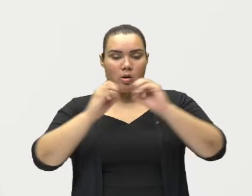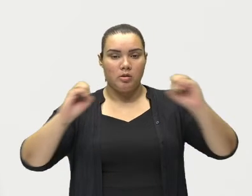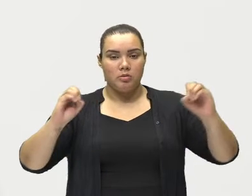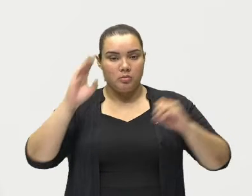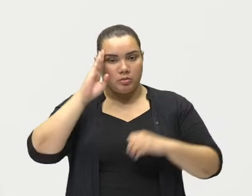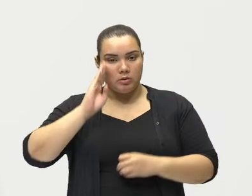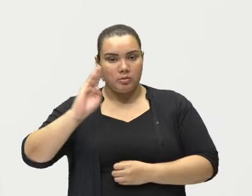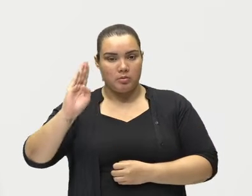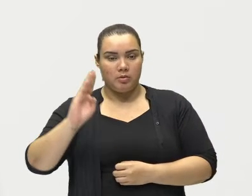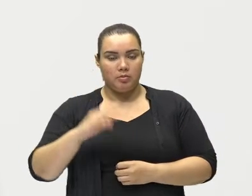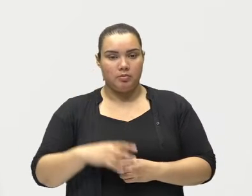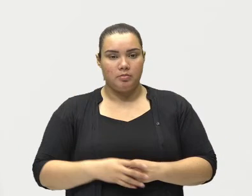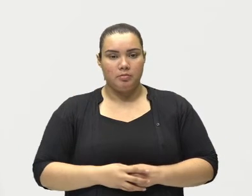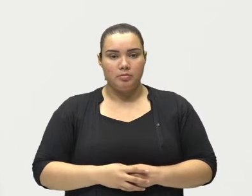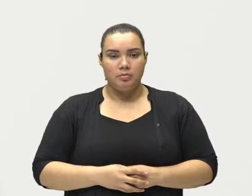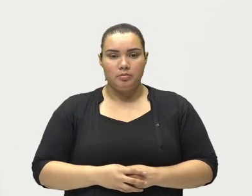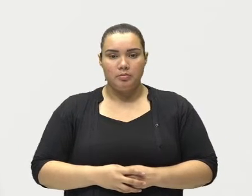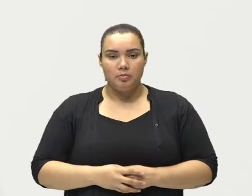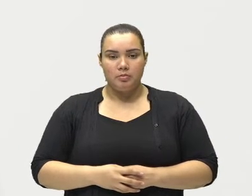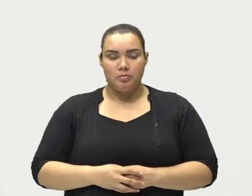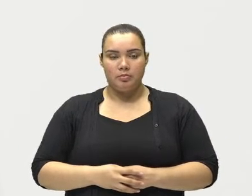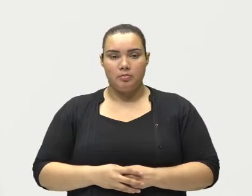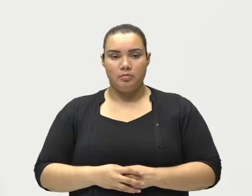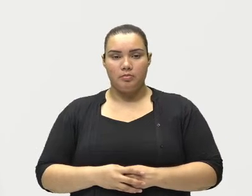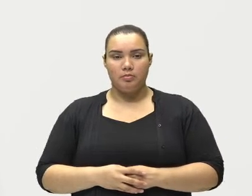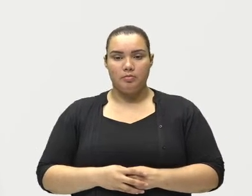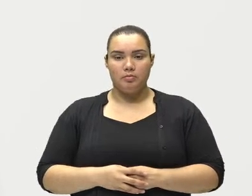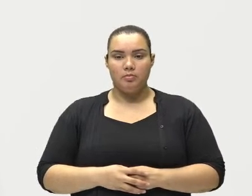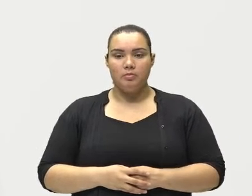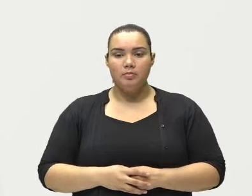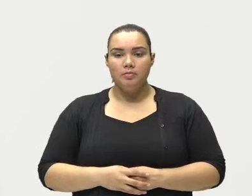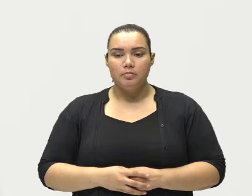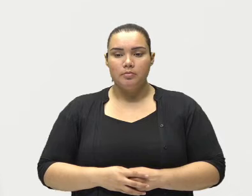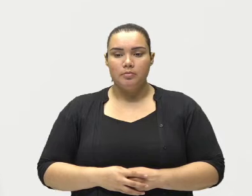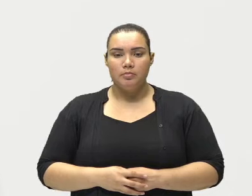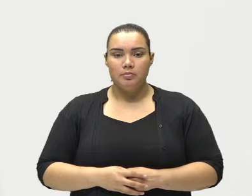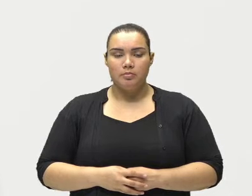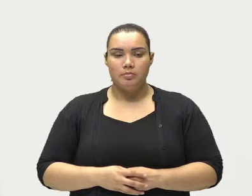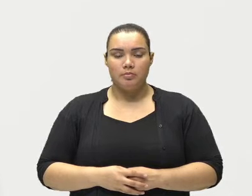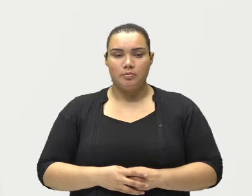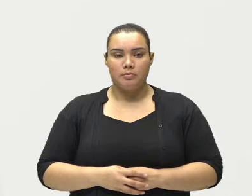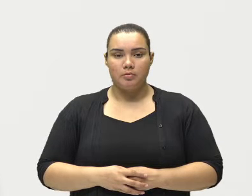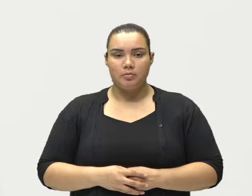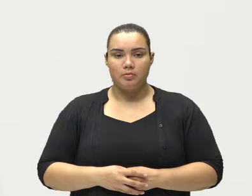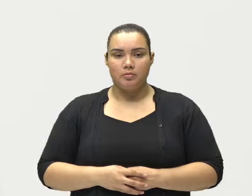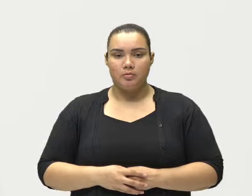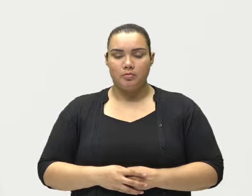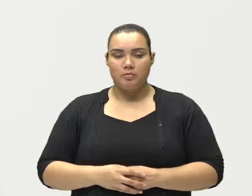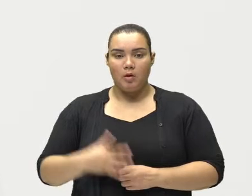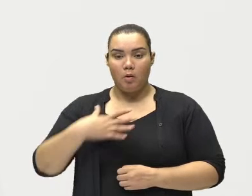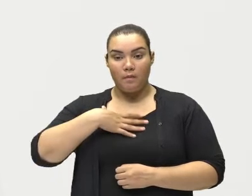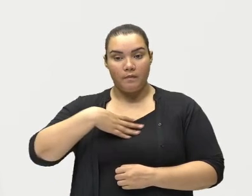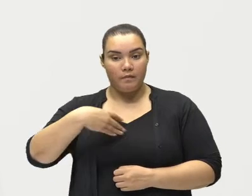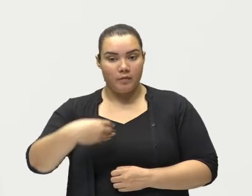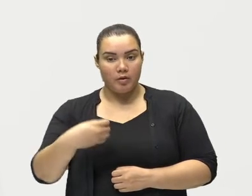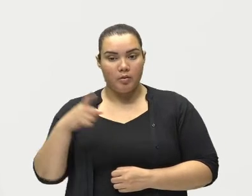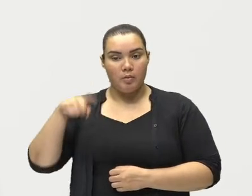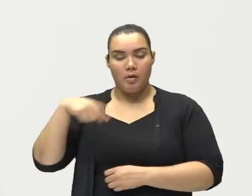principal. Tá aqui, ó. Oração principal. O filho era tão